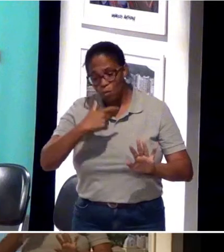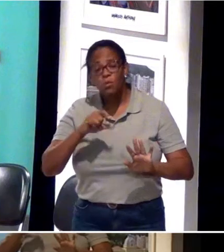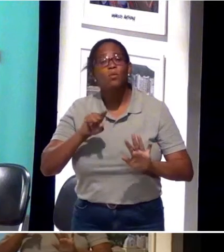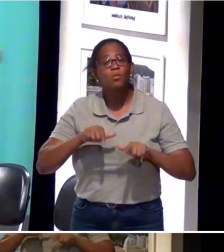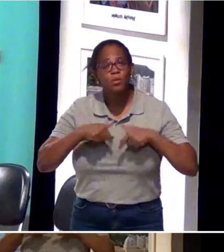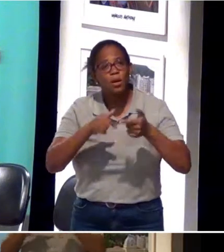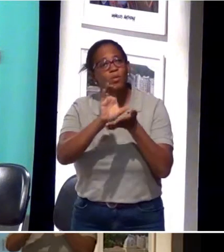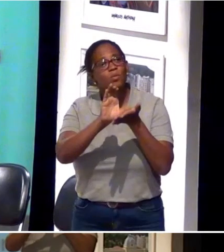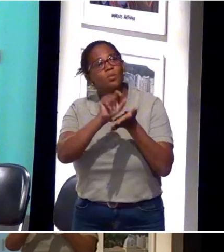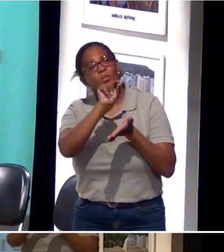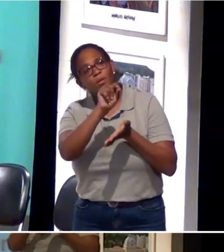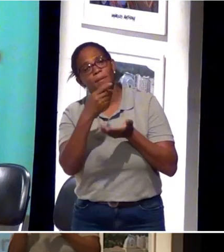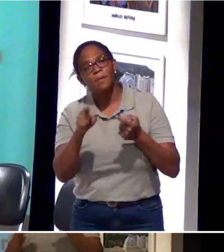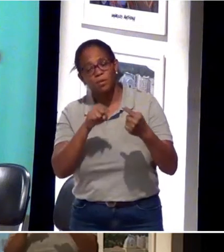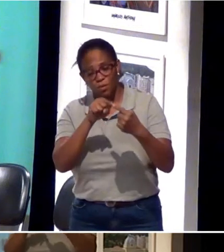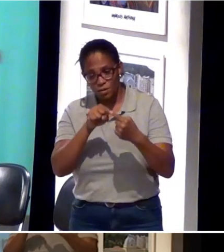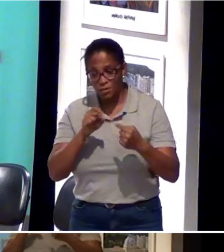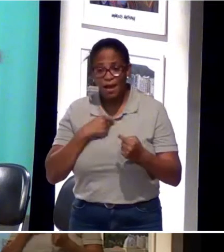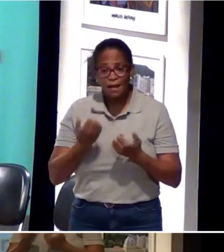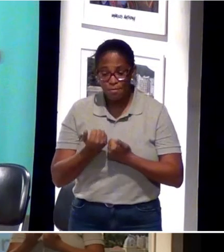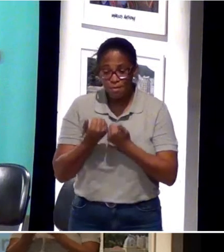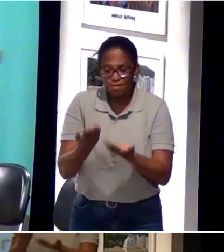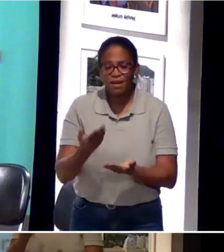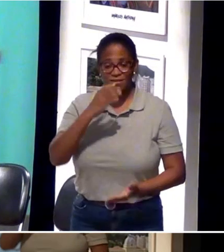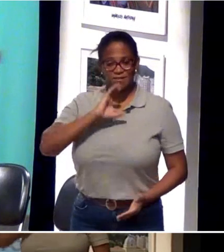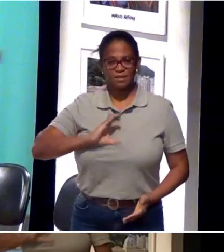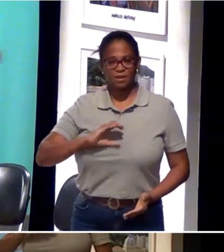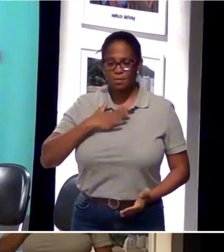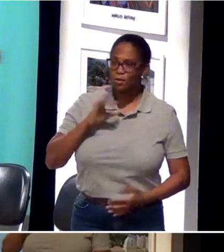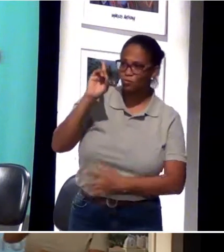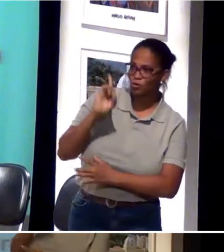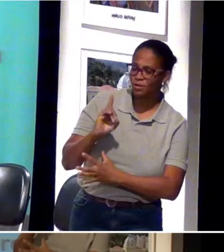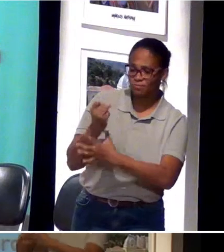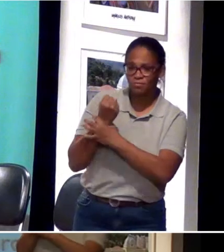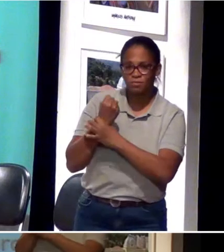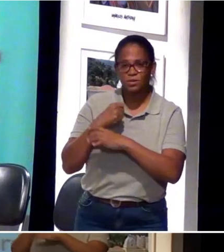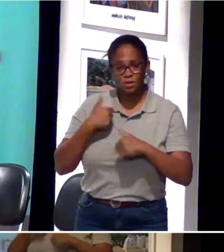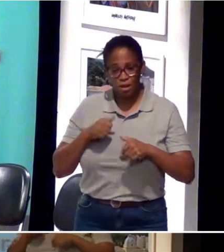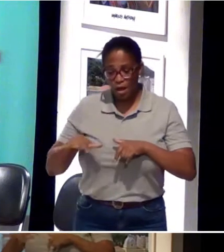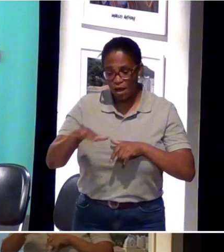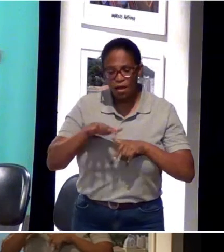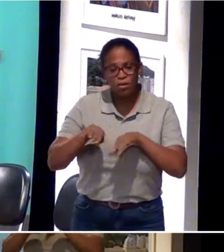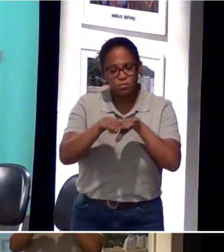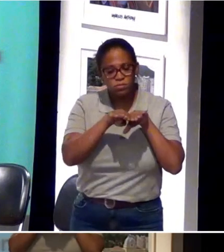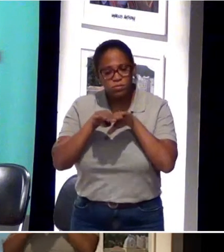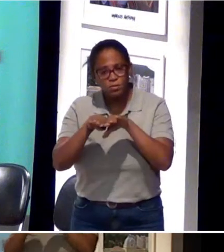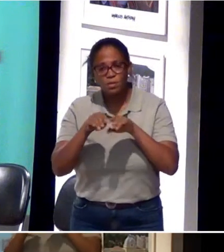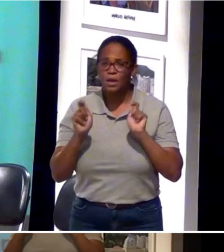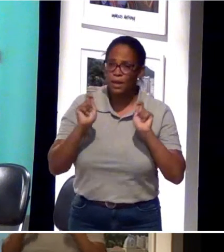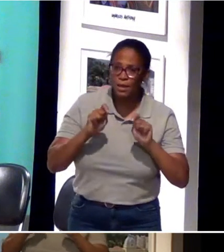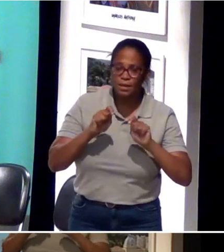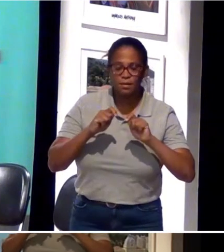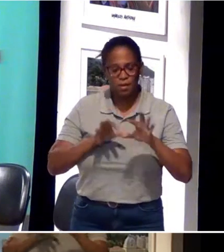das Constituições é precisamente inventar a cidadania, ou seja, criar um campo de identidades homogêneas que tornem viável o